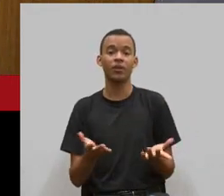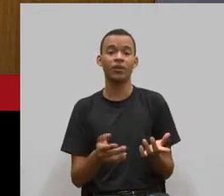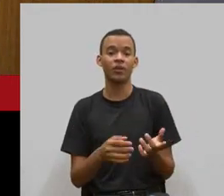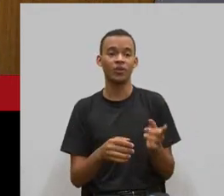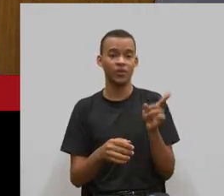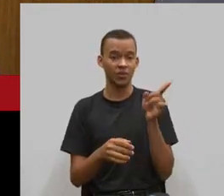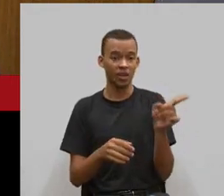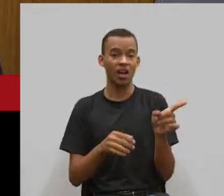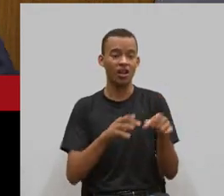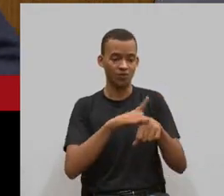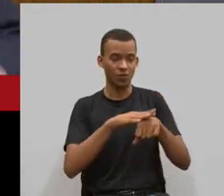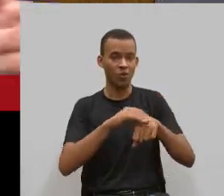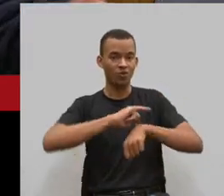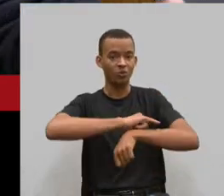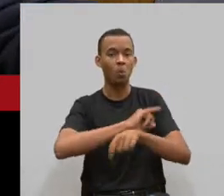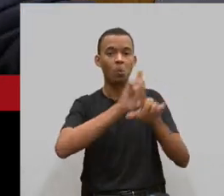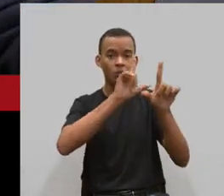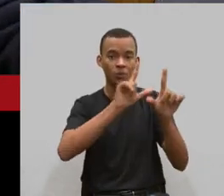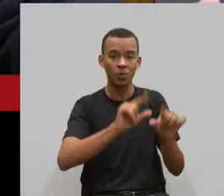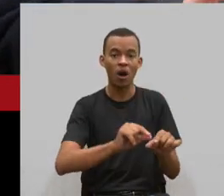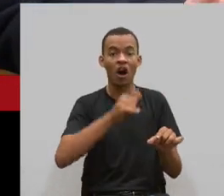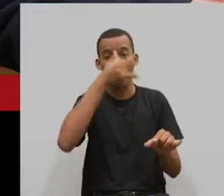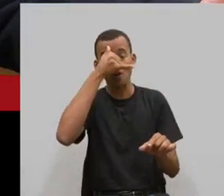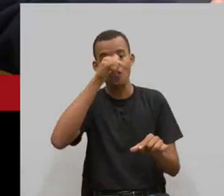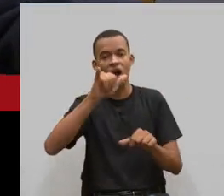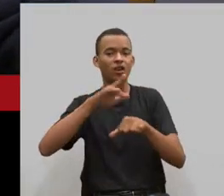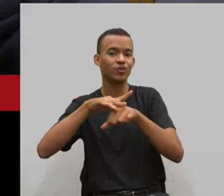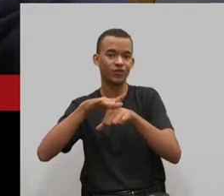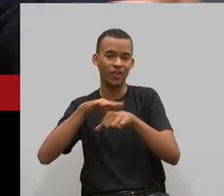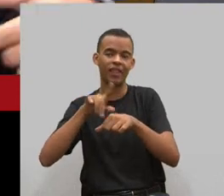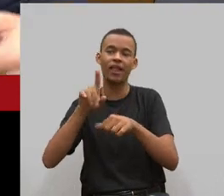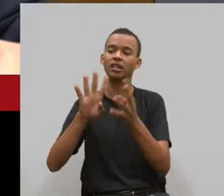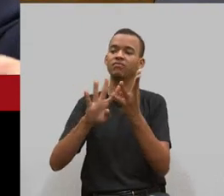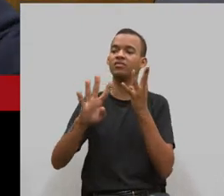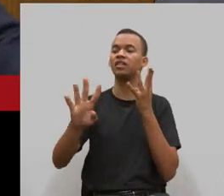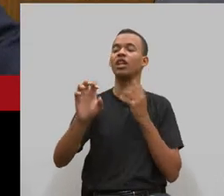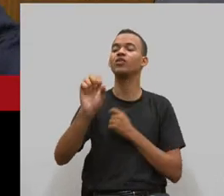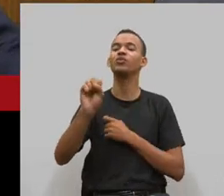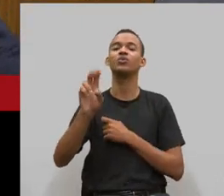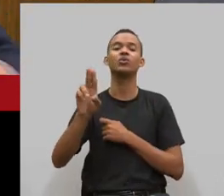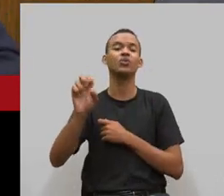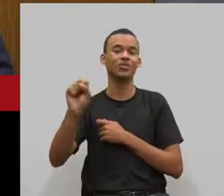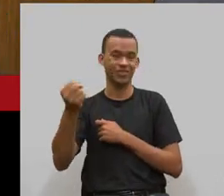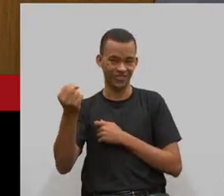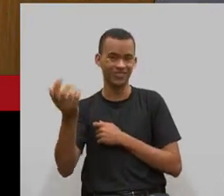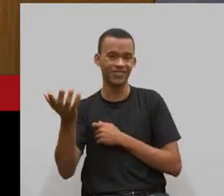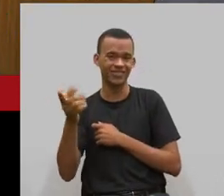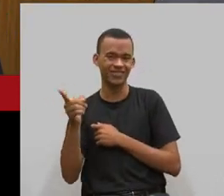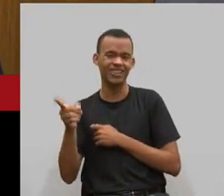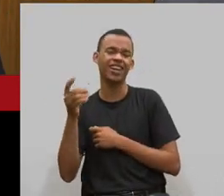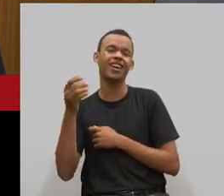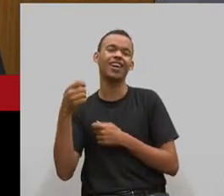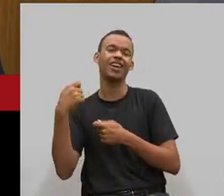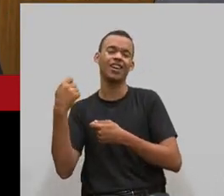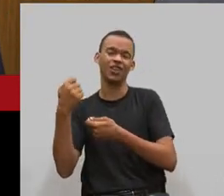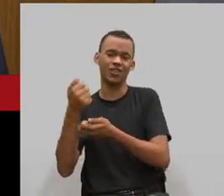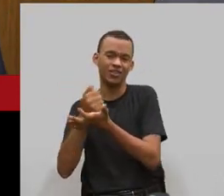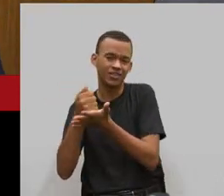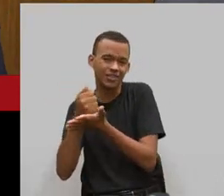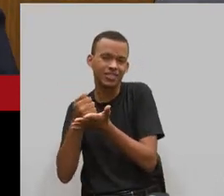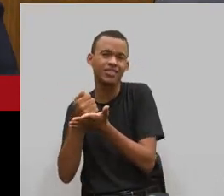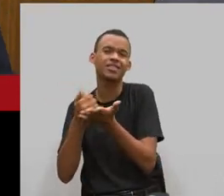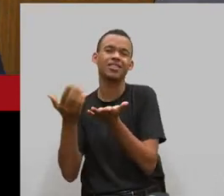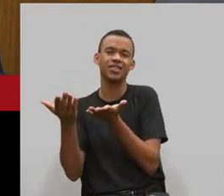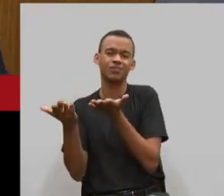do SUS uma pessoa a menos ali e usando recurso do estado para se tratar para para Se